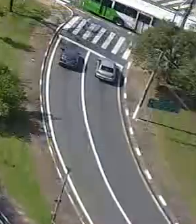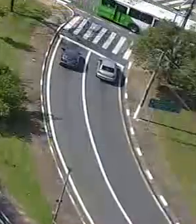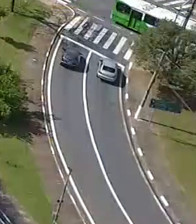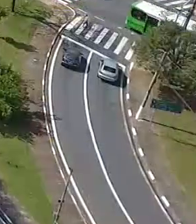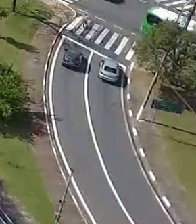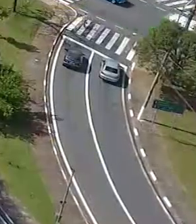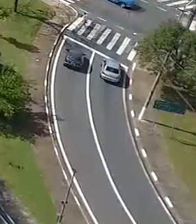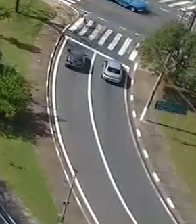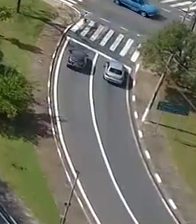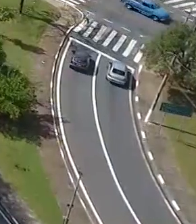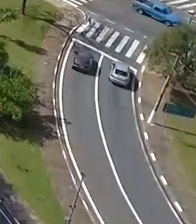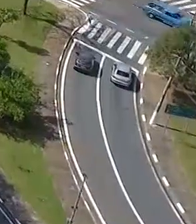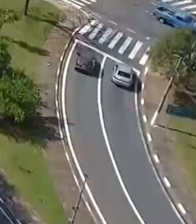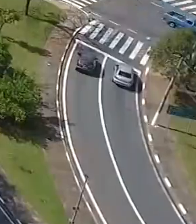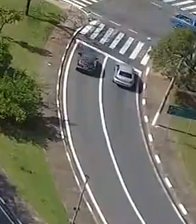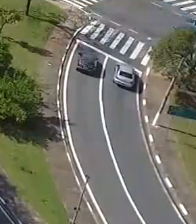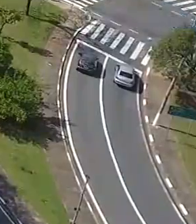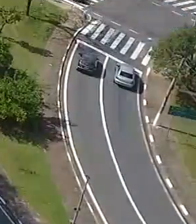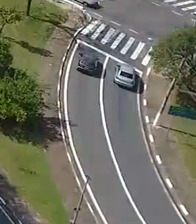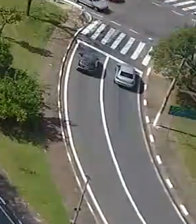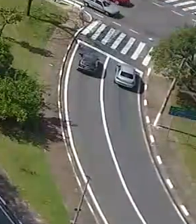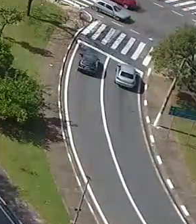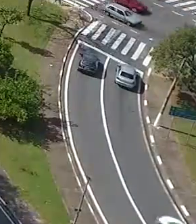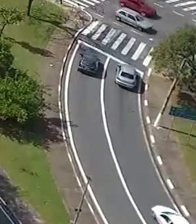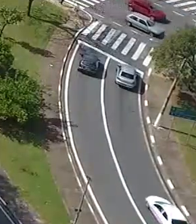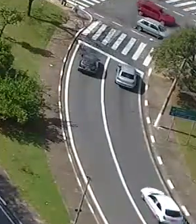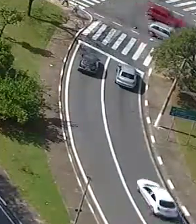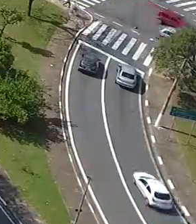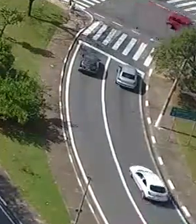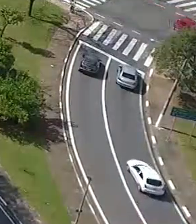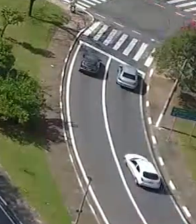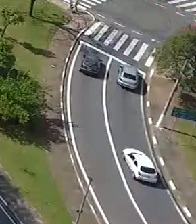Preta. A íntegra da proposta está no site